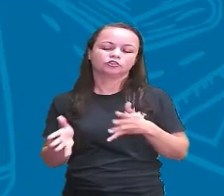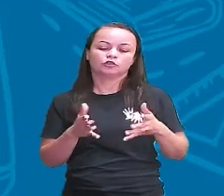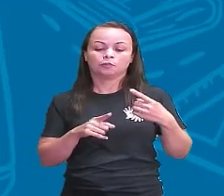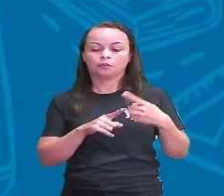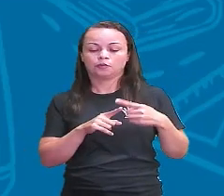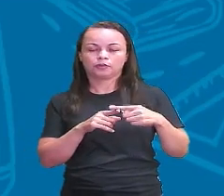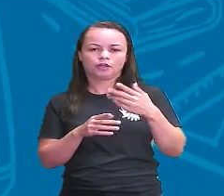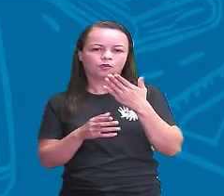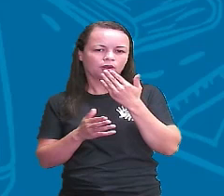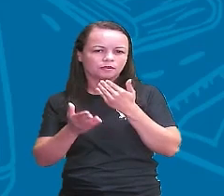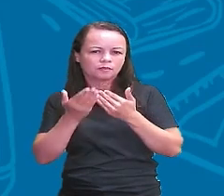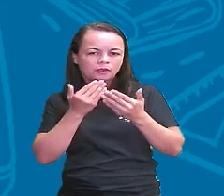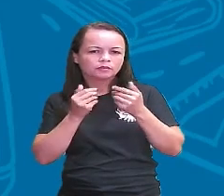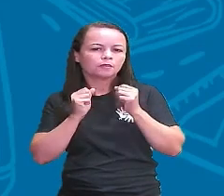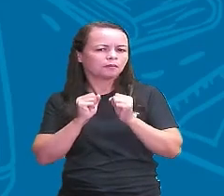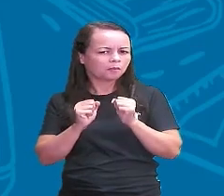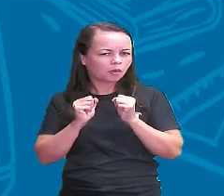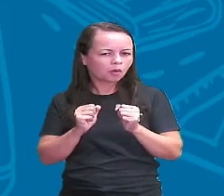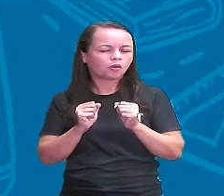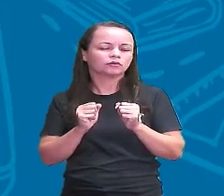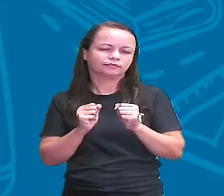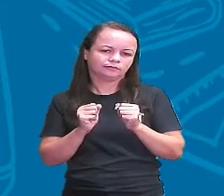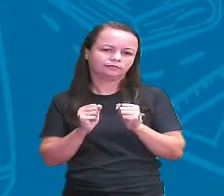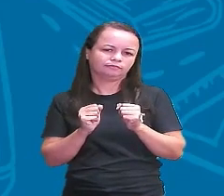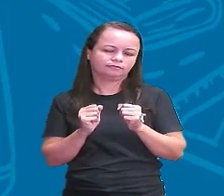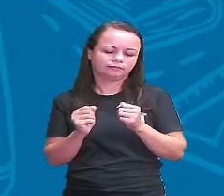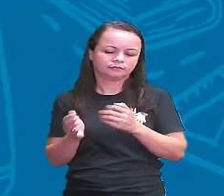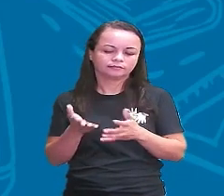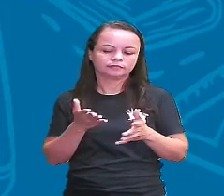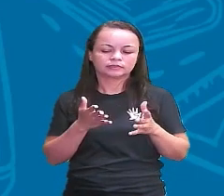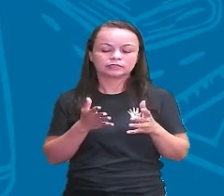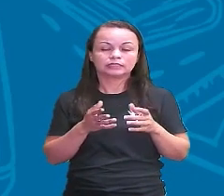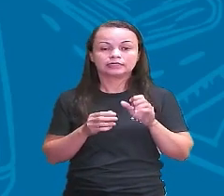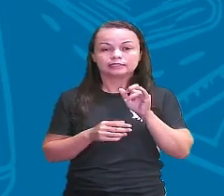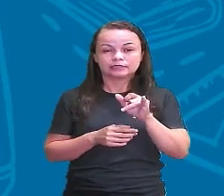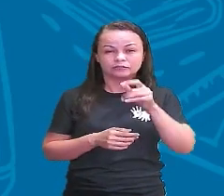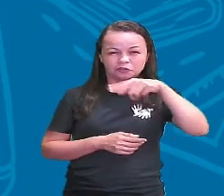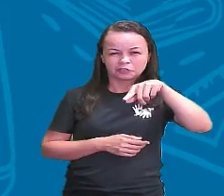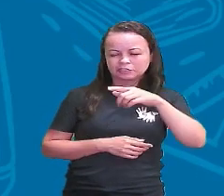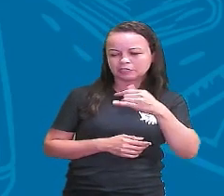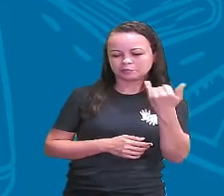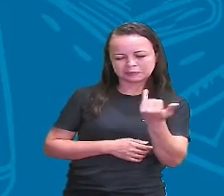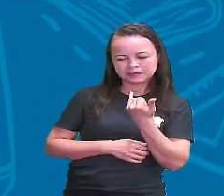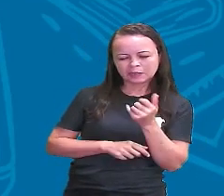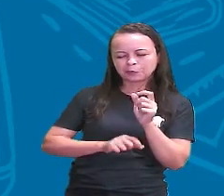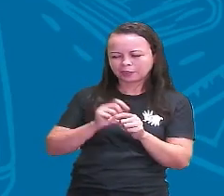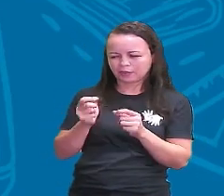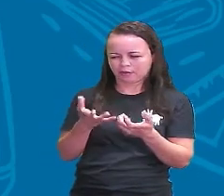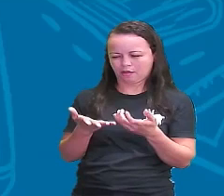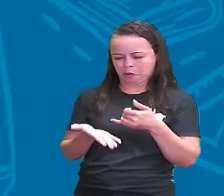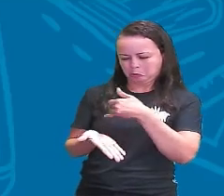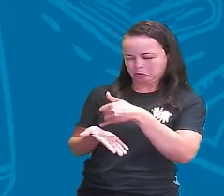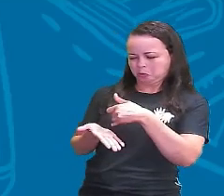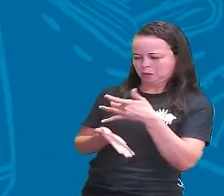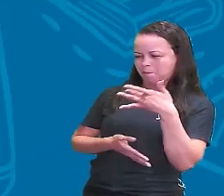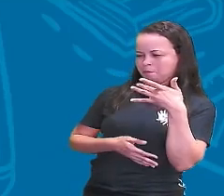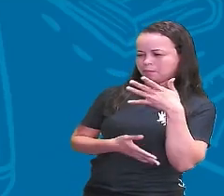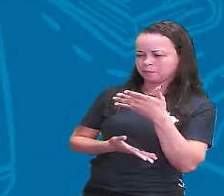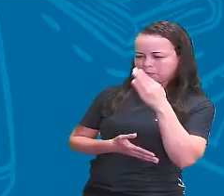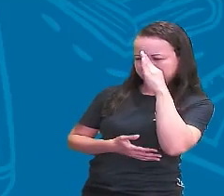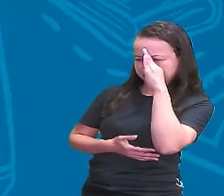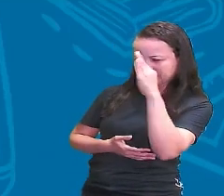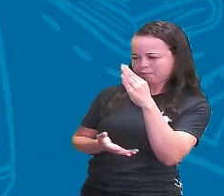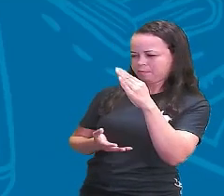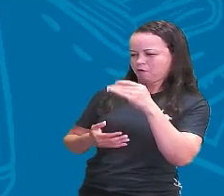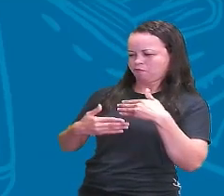alimentos que a gente pode consumir numa maior quantidade. Porque se você me disser, olha, professor, a gordura é a minha principal